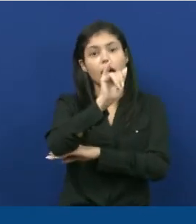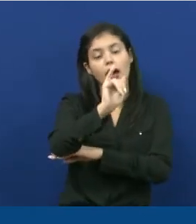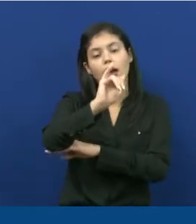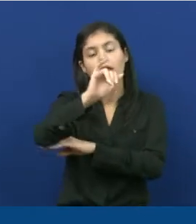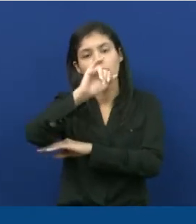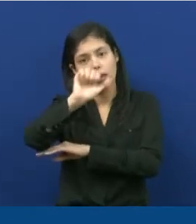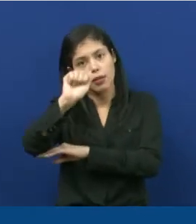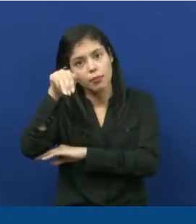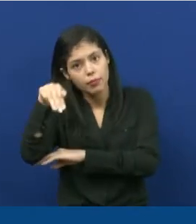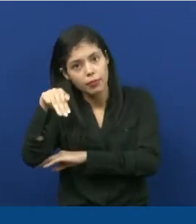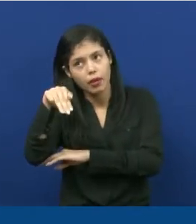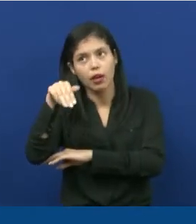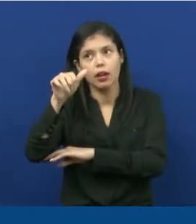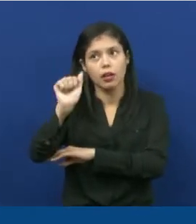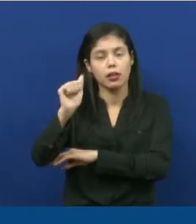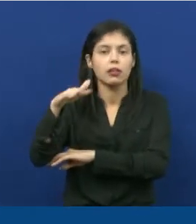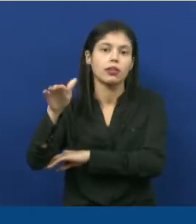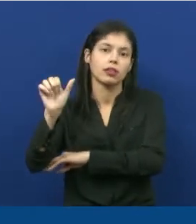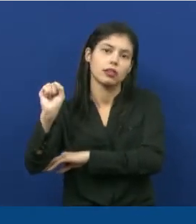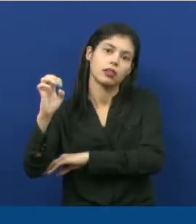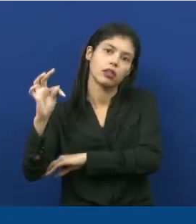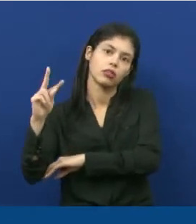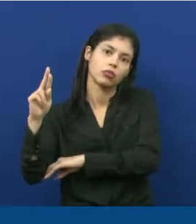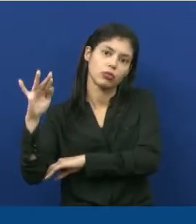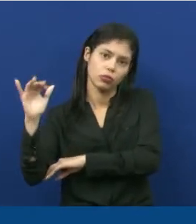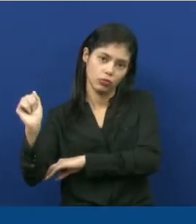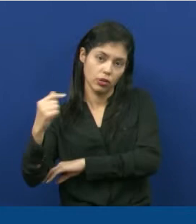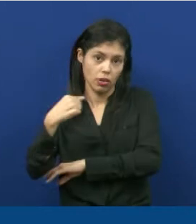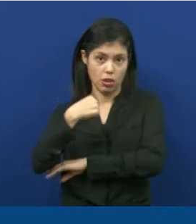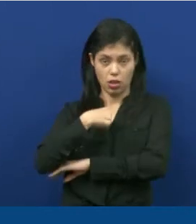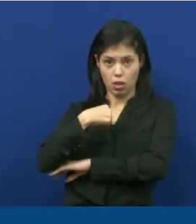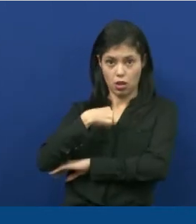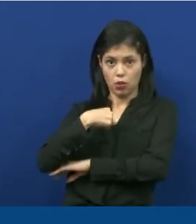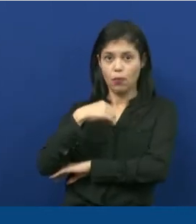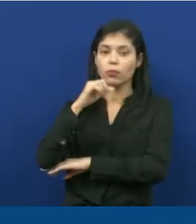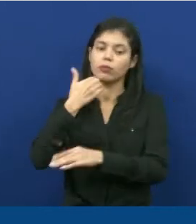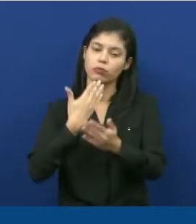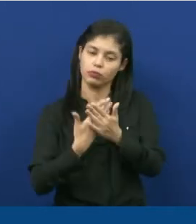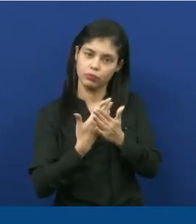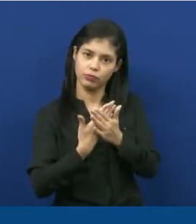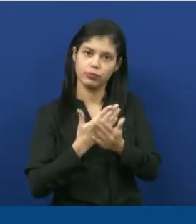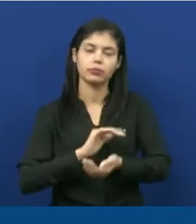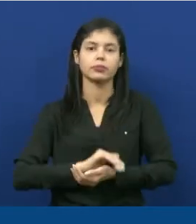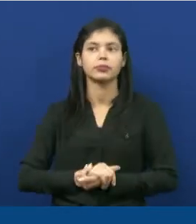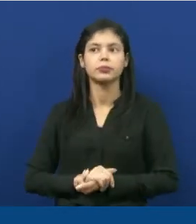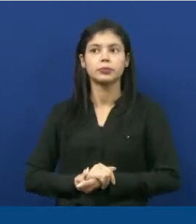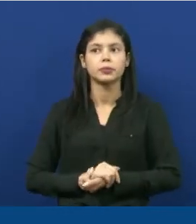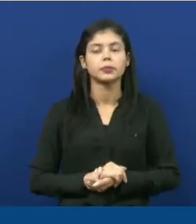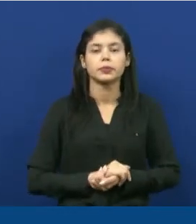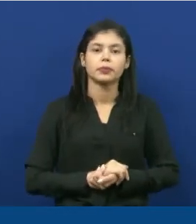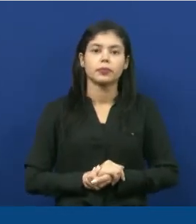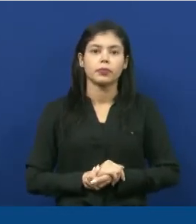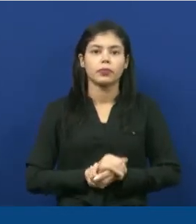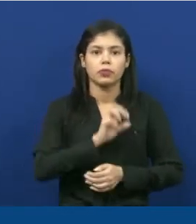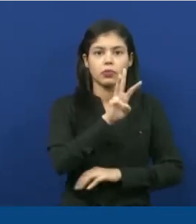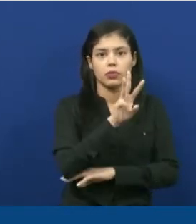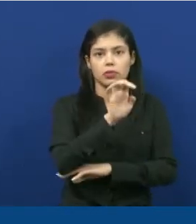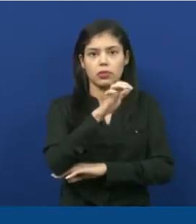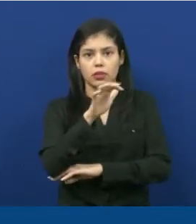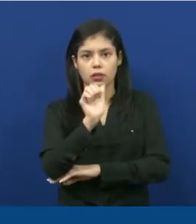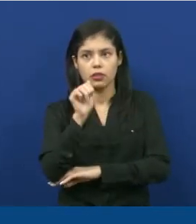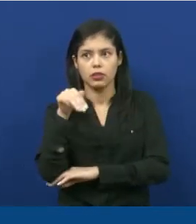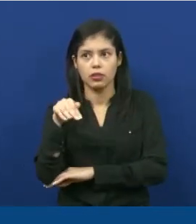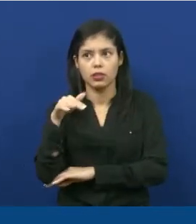seria I am a student. Eu sou um estudante. Mais uma frase.